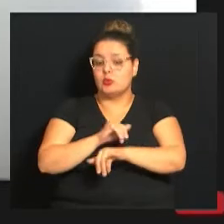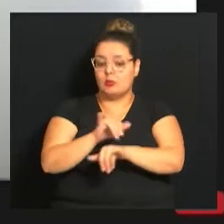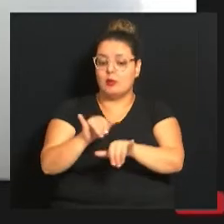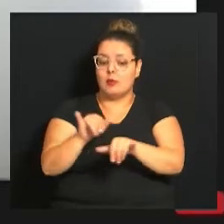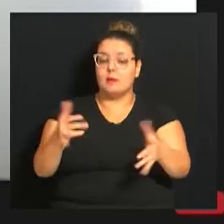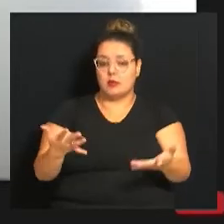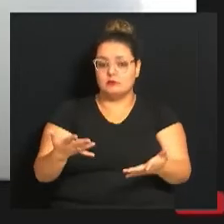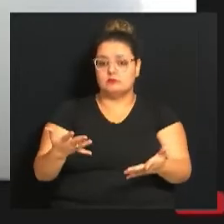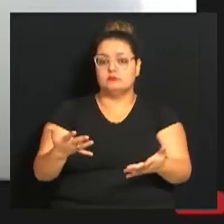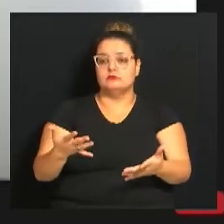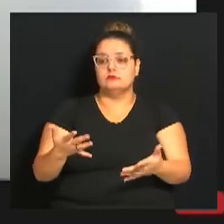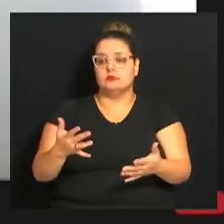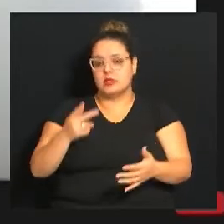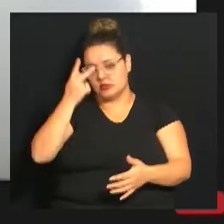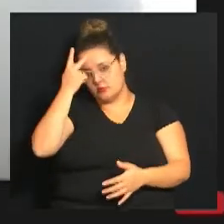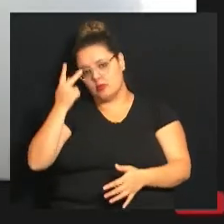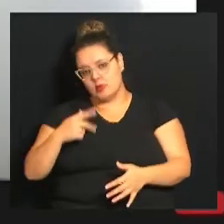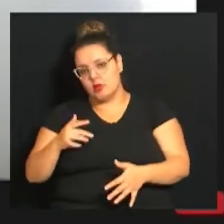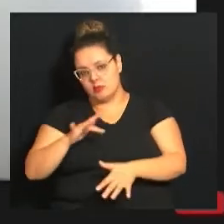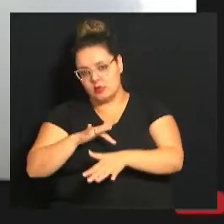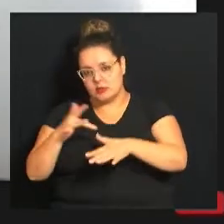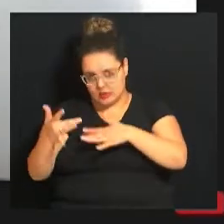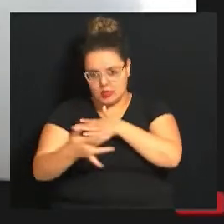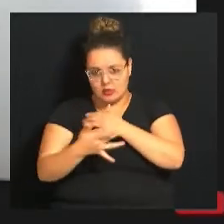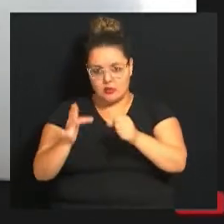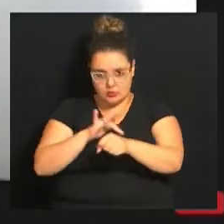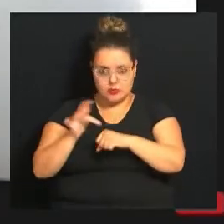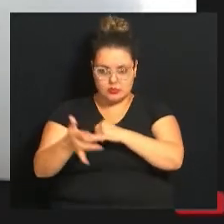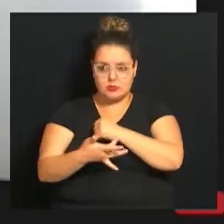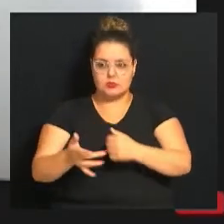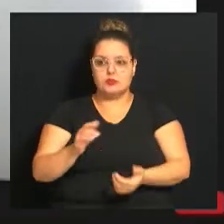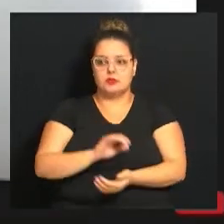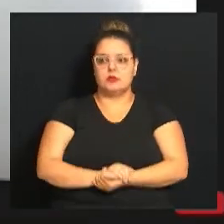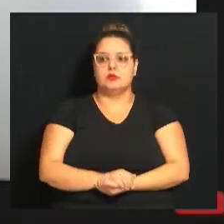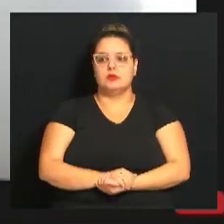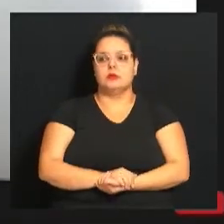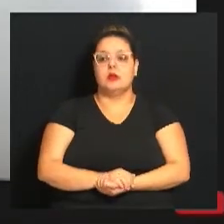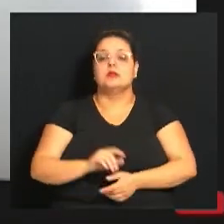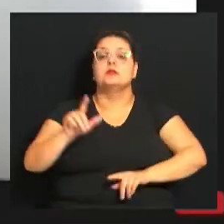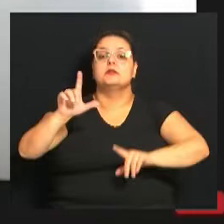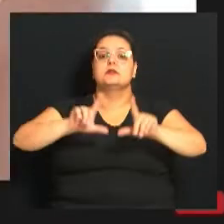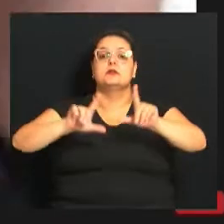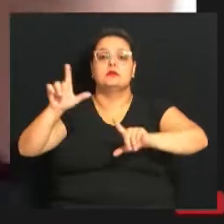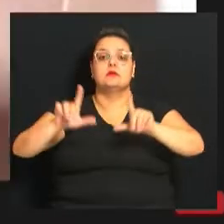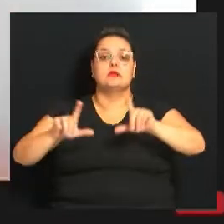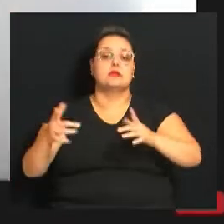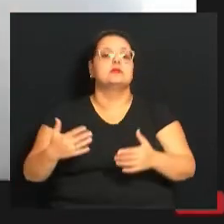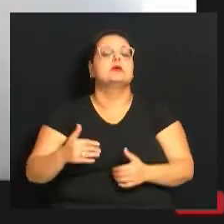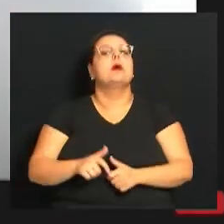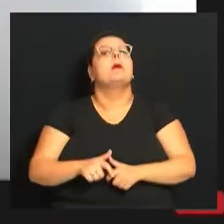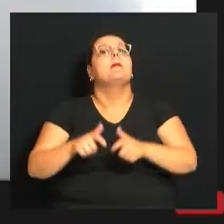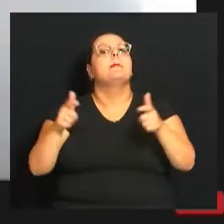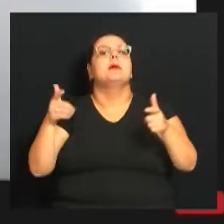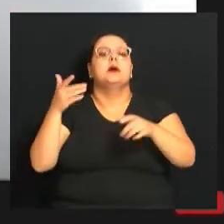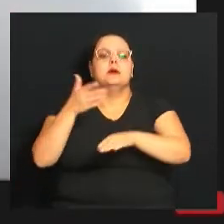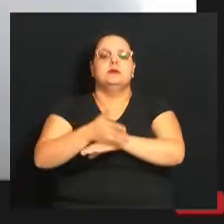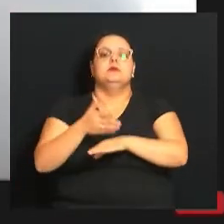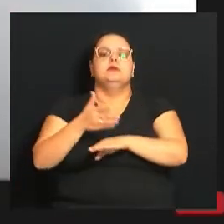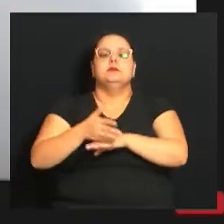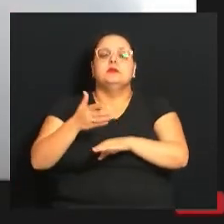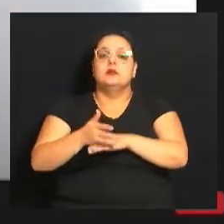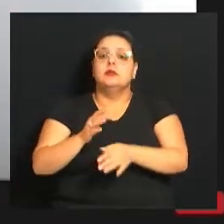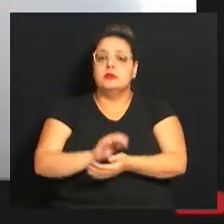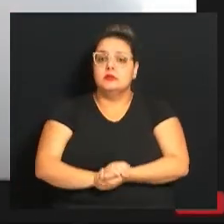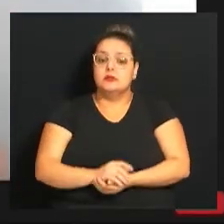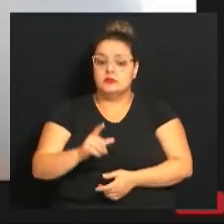né, são os devices, né, as TVs, que são cada vez mais acessíveis. Você tem